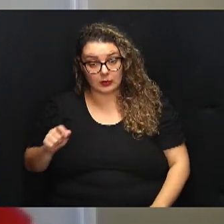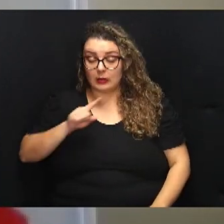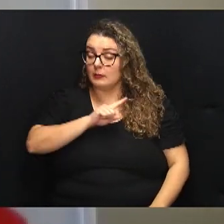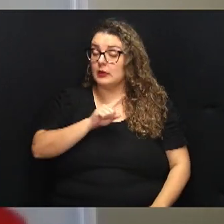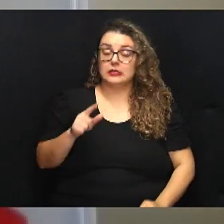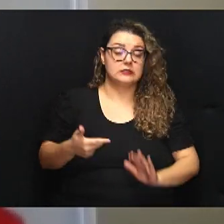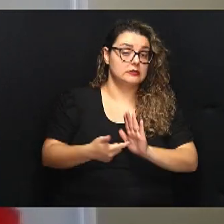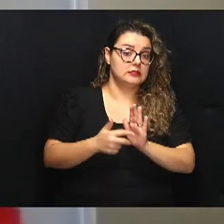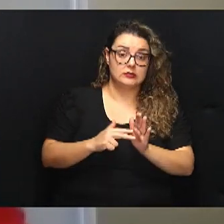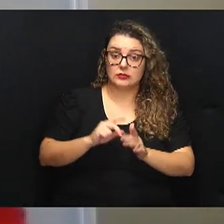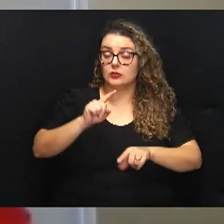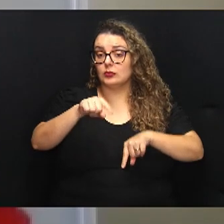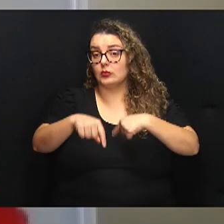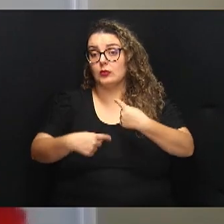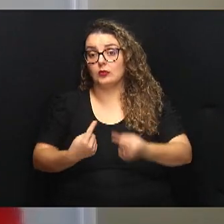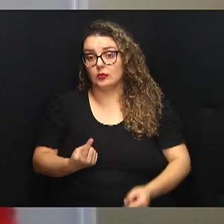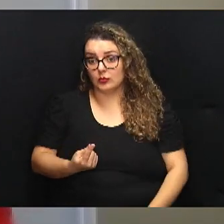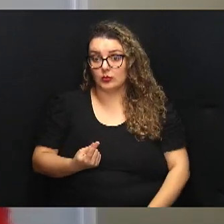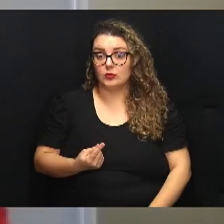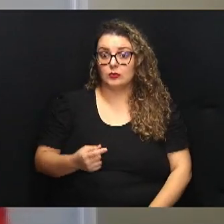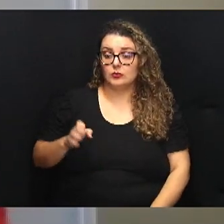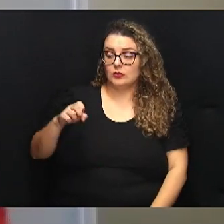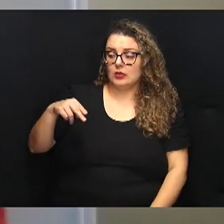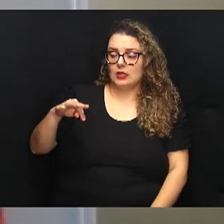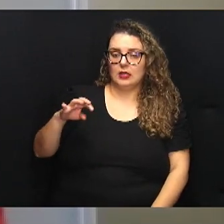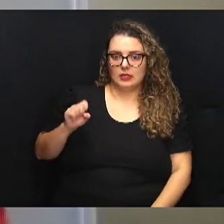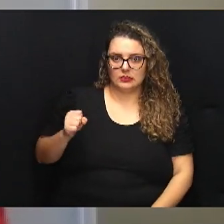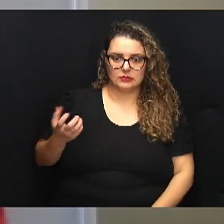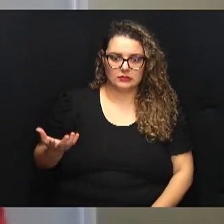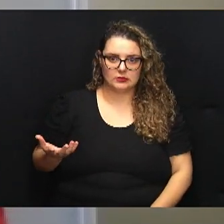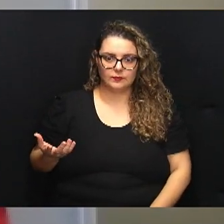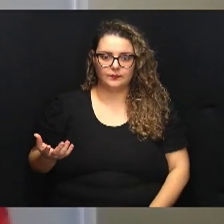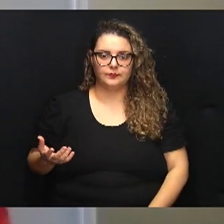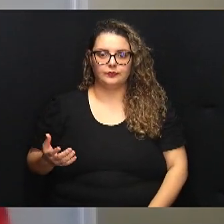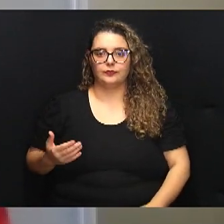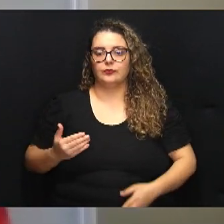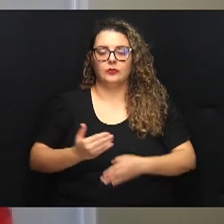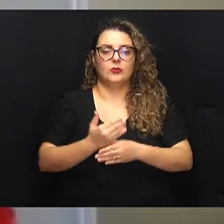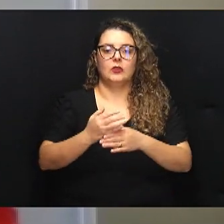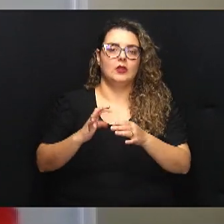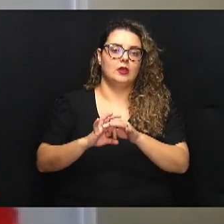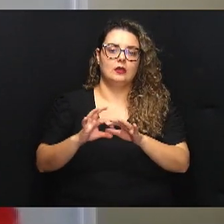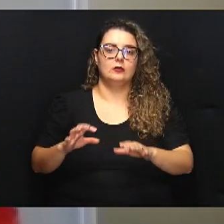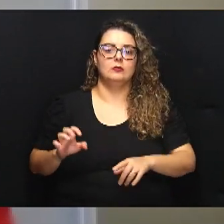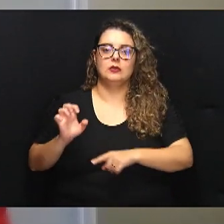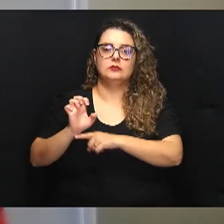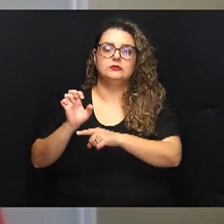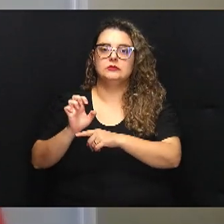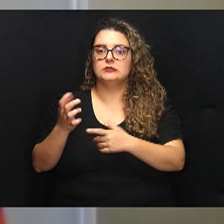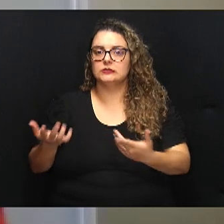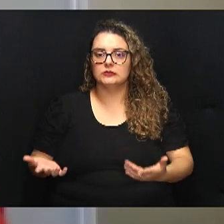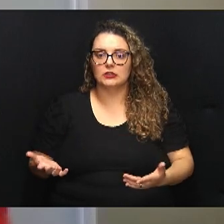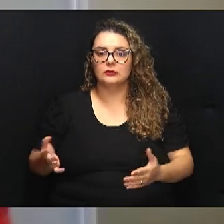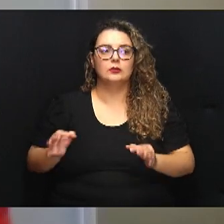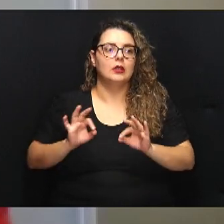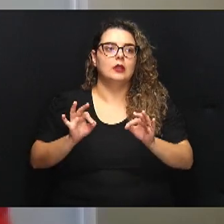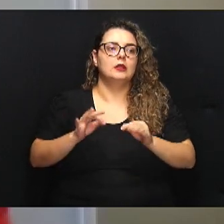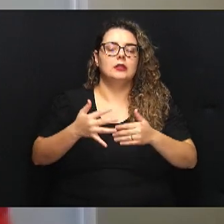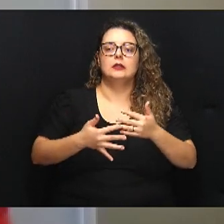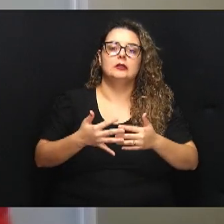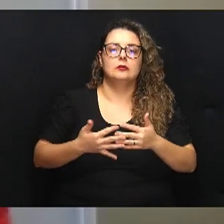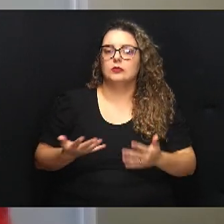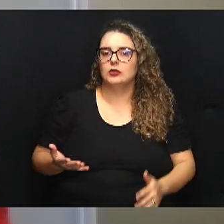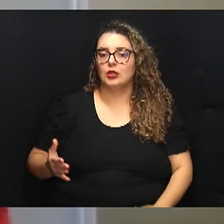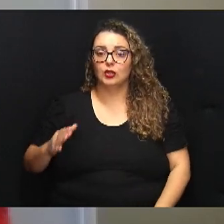significa que os outros entes, digamos, o empreendimento é licenciado pelo Estado, nada impede que